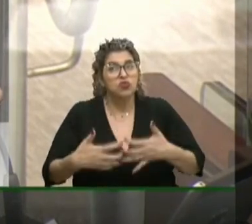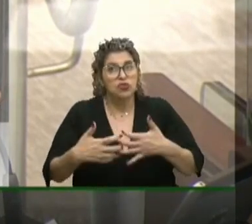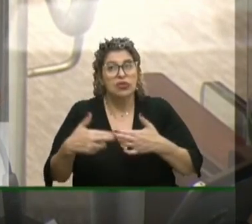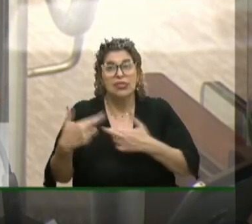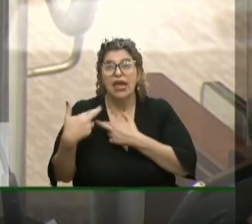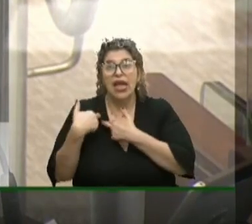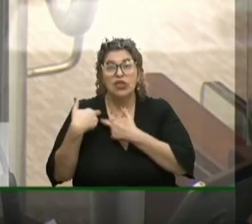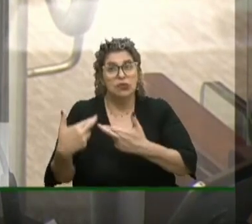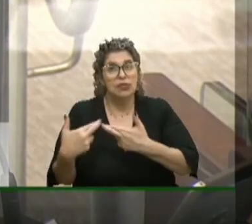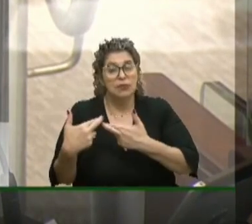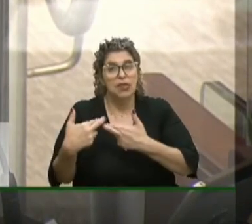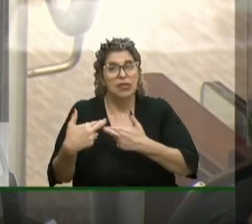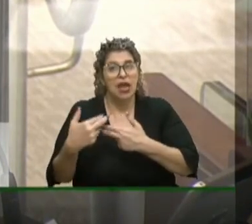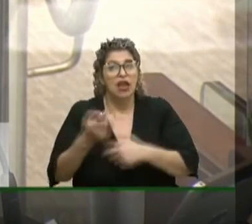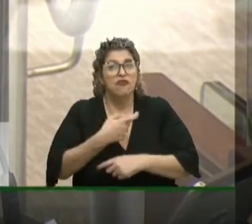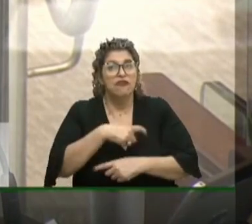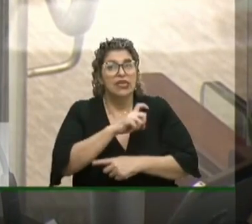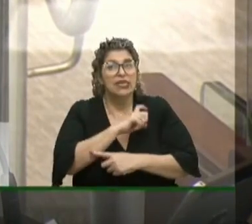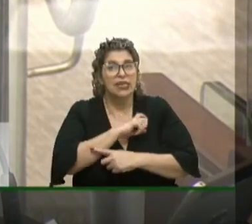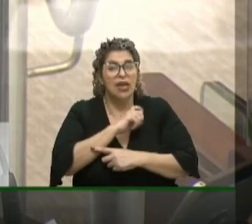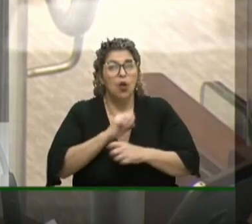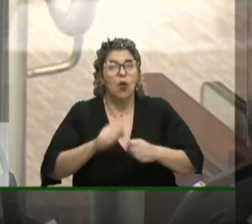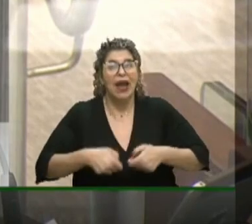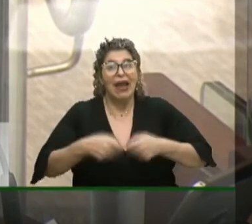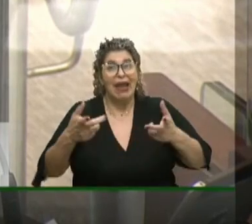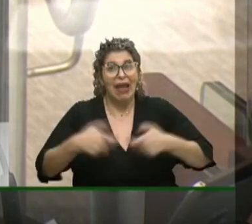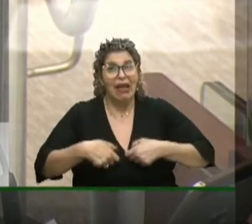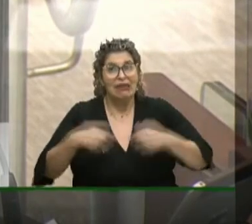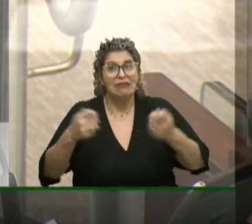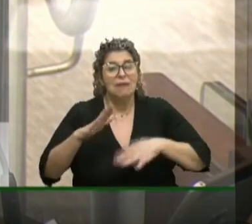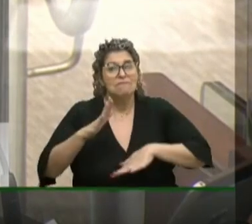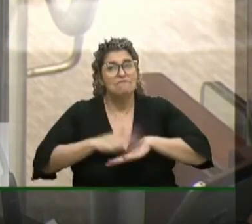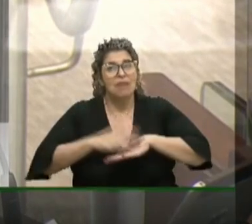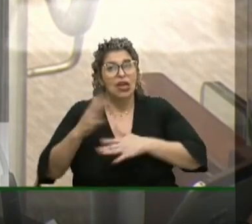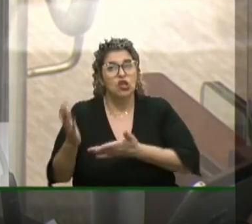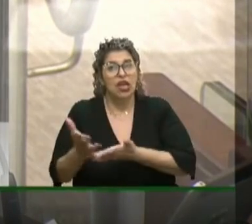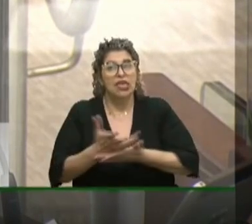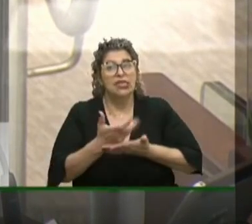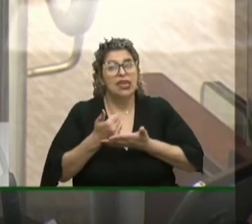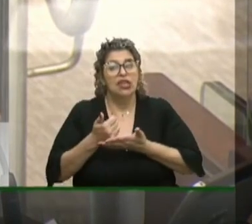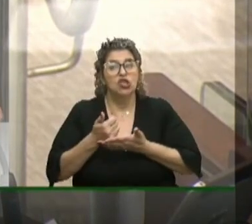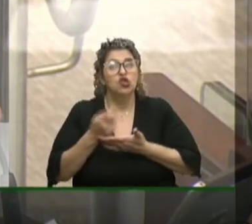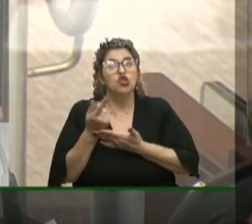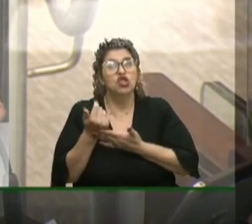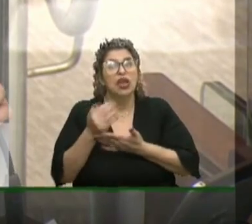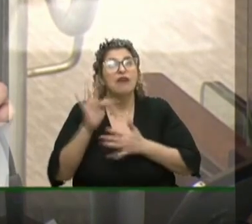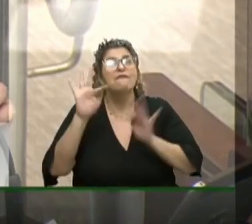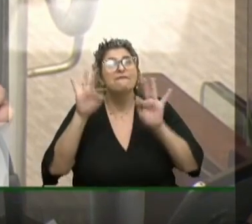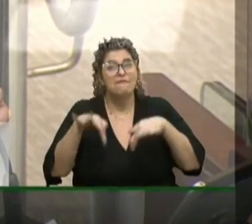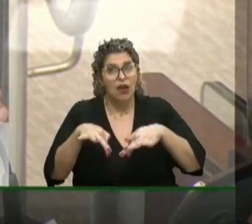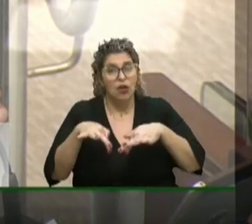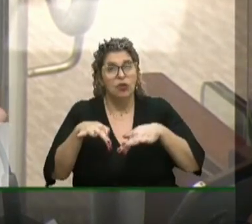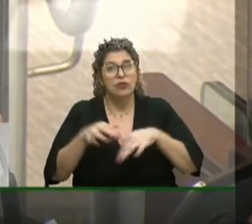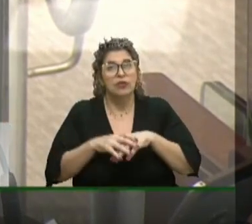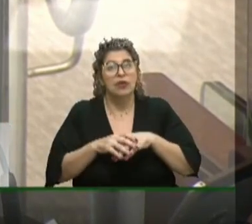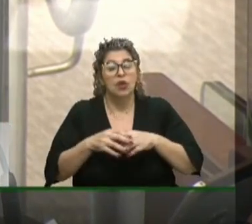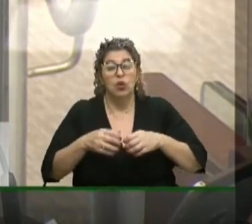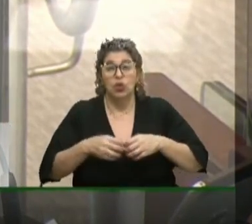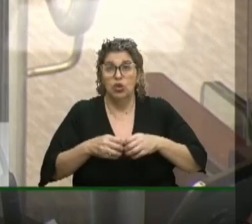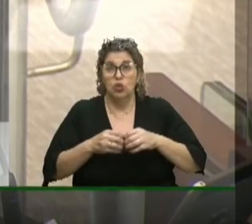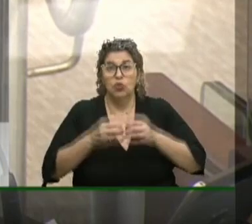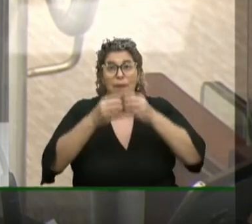responsabilidade fiscal o estado gasta mais do que arrecada o dinheiro falta e ao fim e ao cabo os